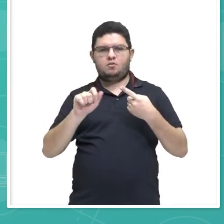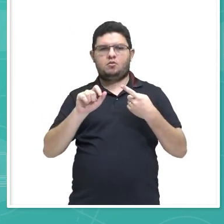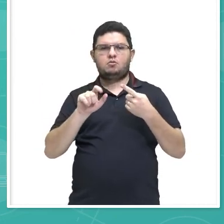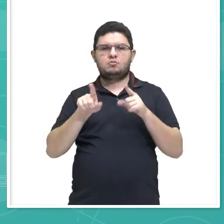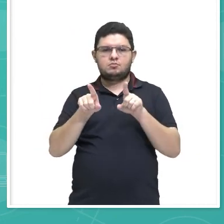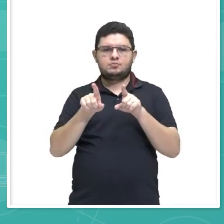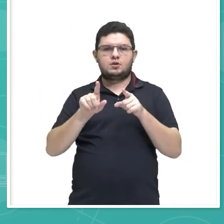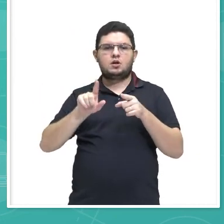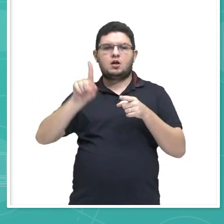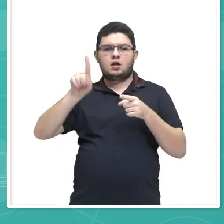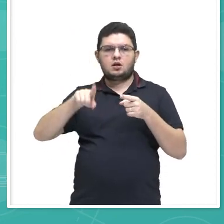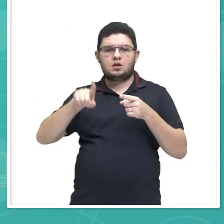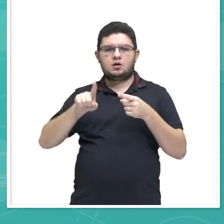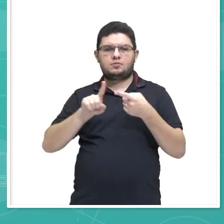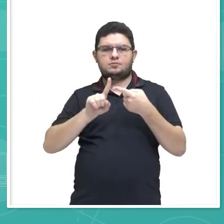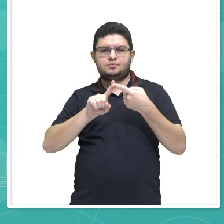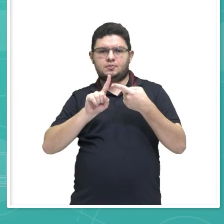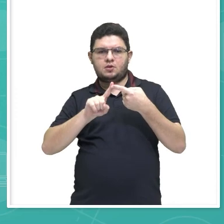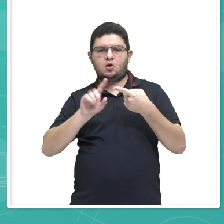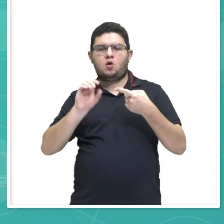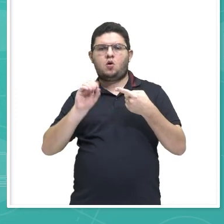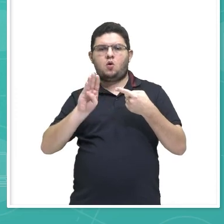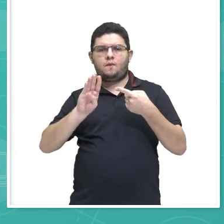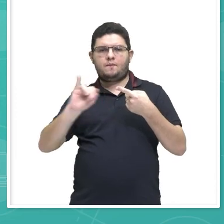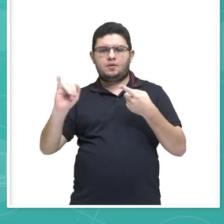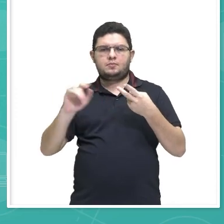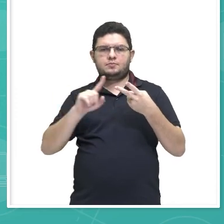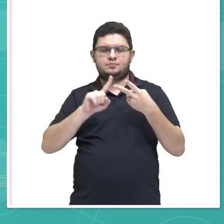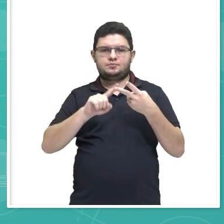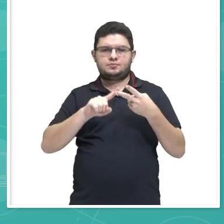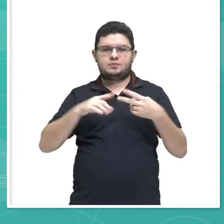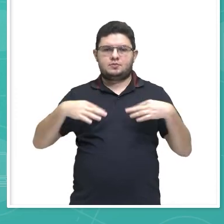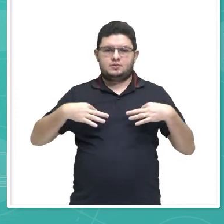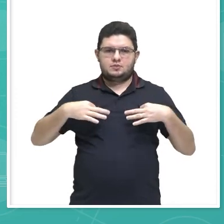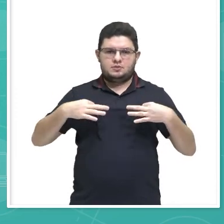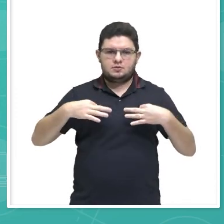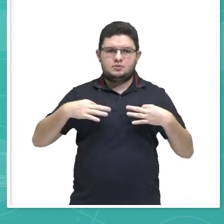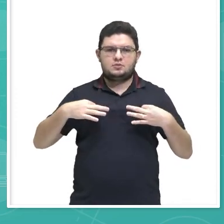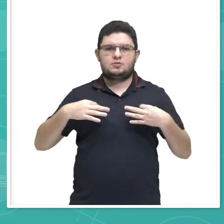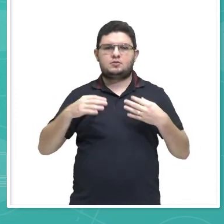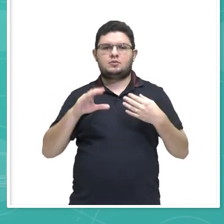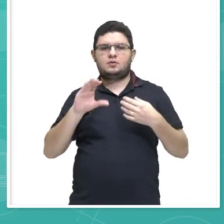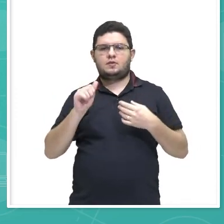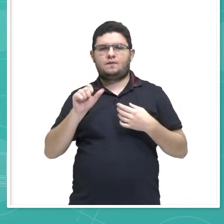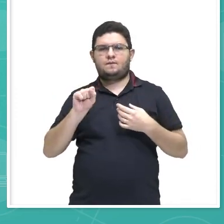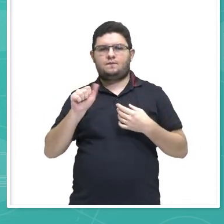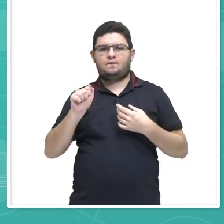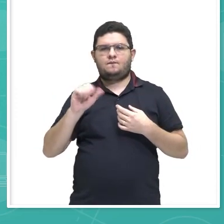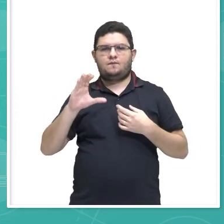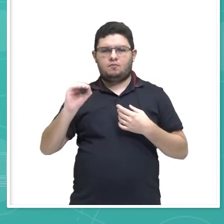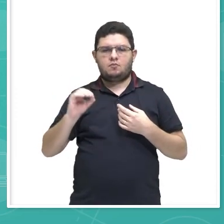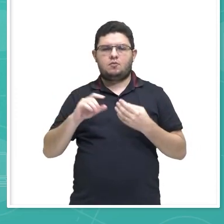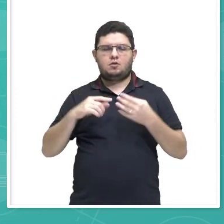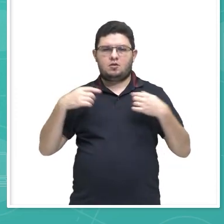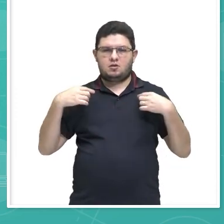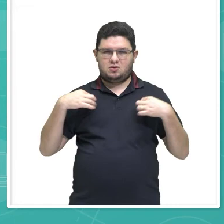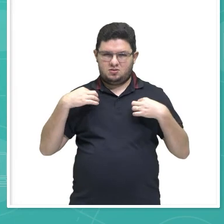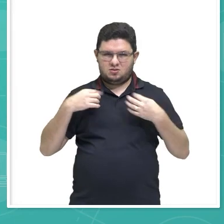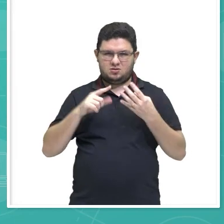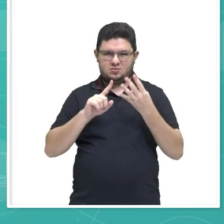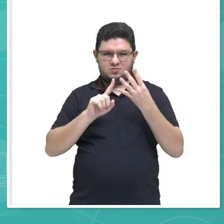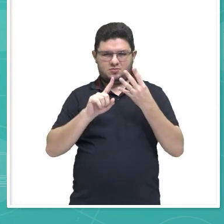uwagi, que é o casaco, e a calça, que para os termos do judô chama-se shitabaki. O